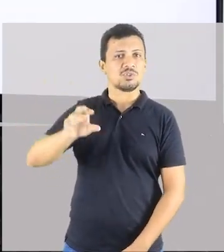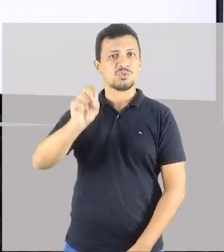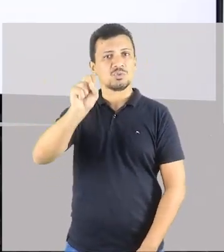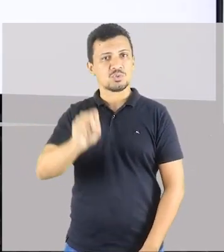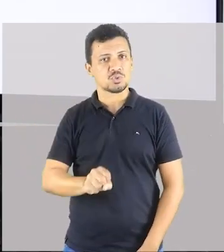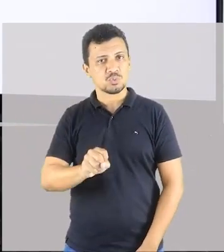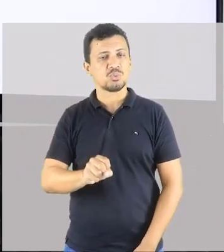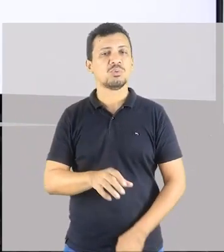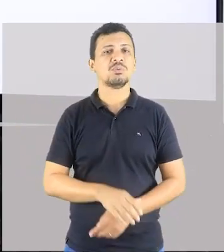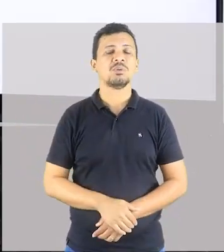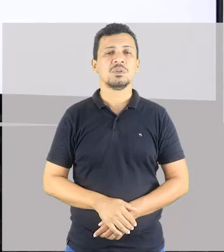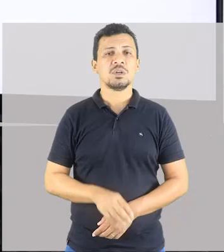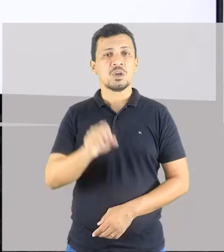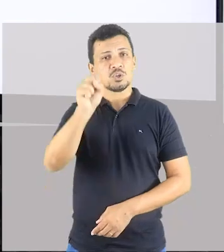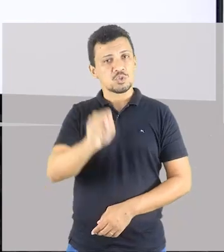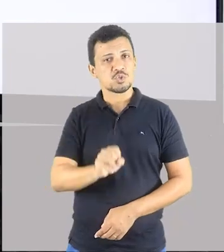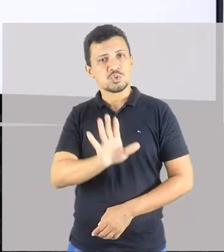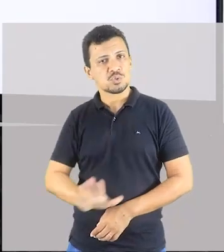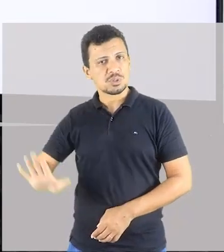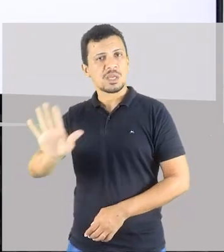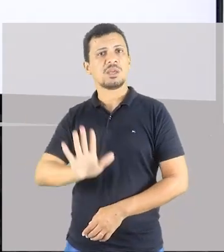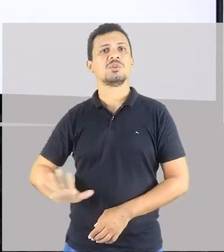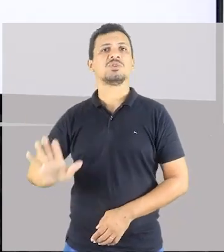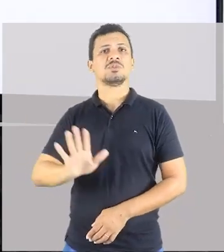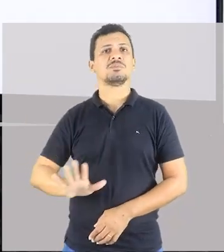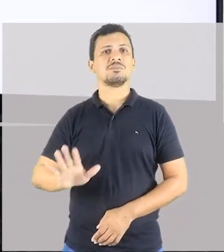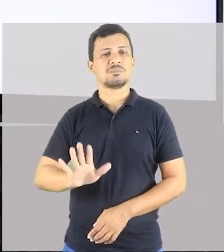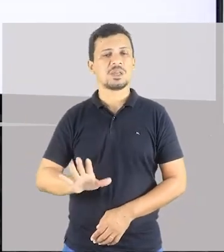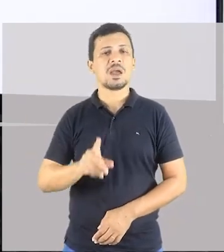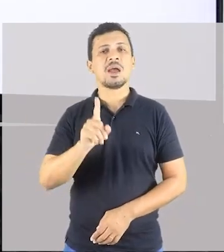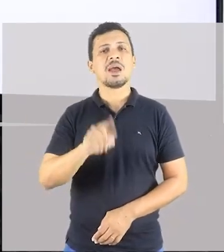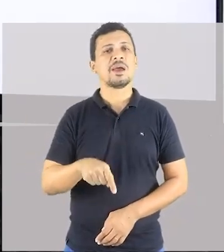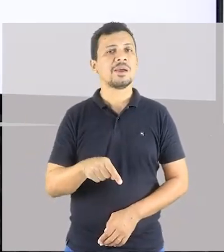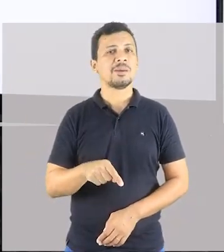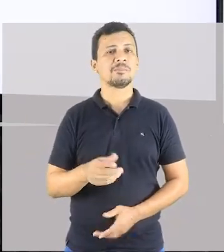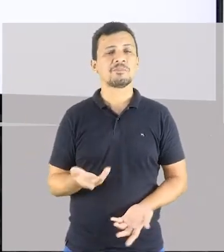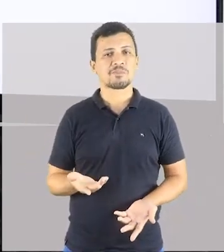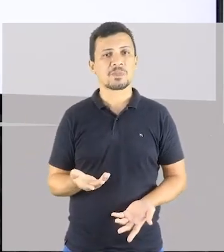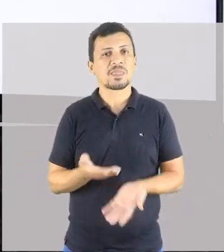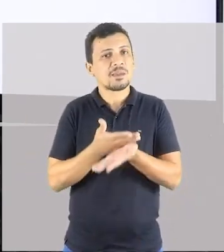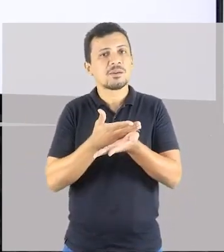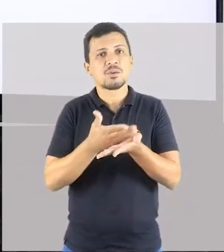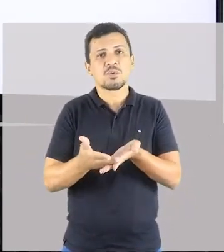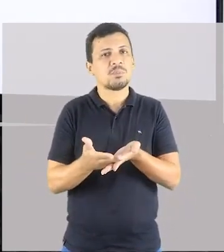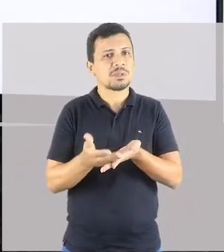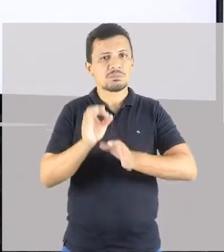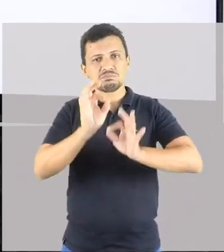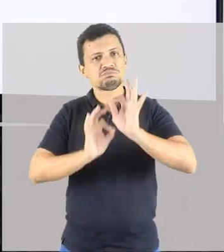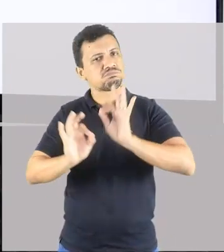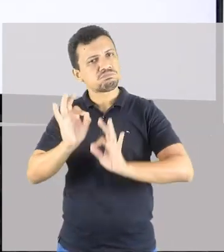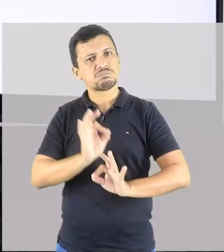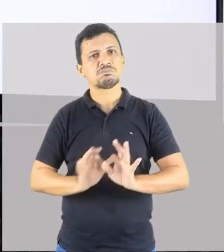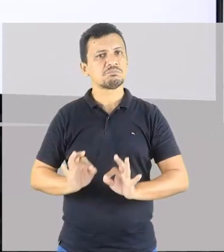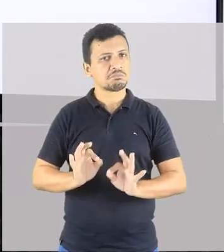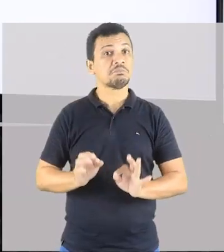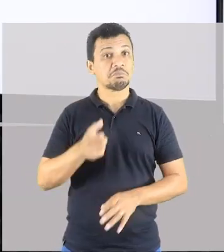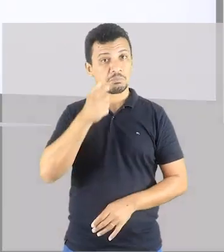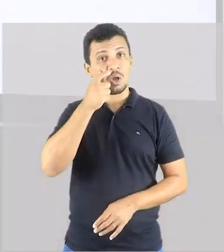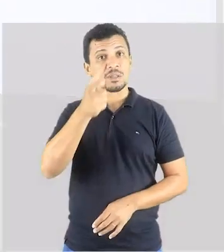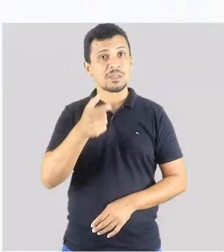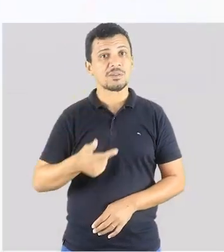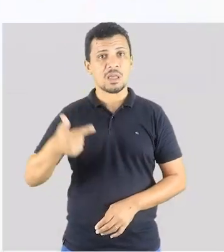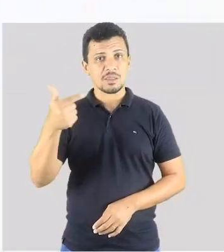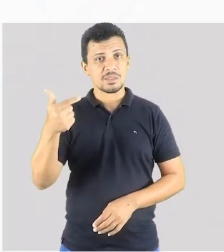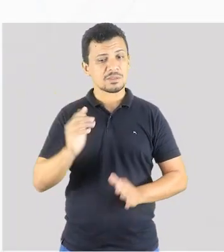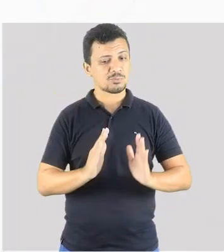Sul, do Sudeste. Então, é um ponto que começa a se delinear de uma forma bem interessante nessa